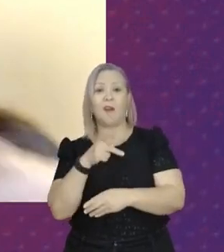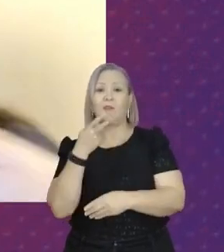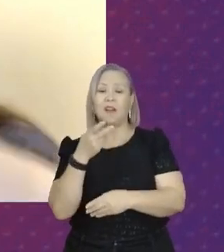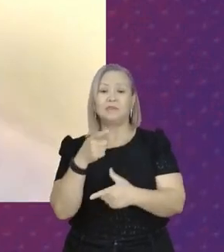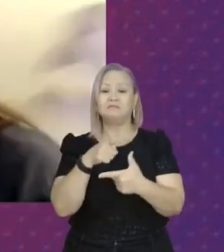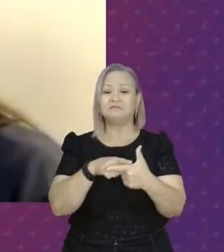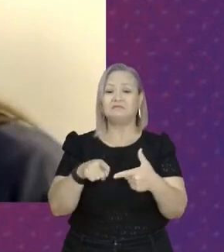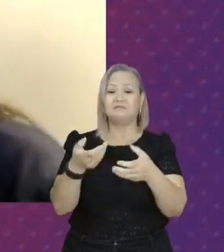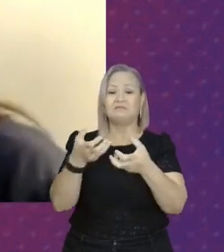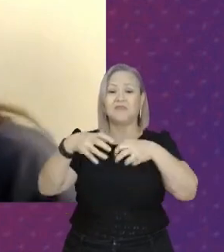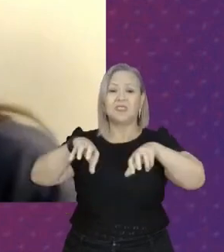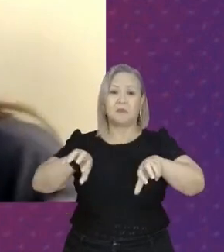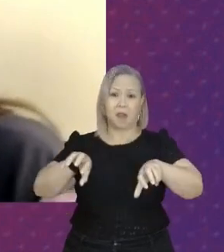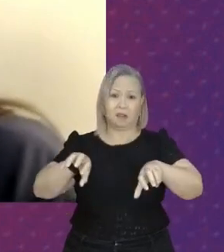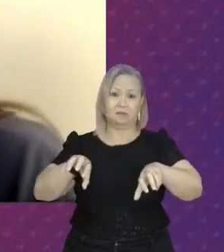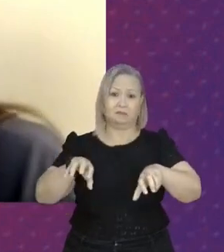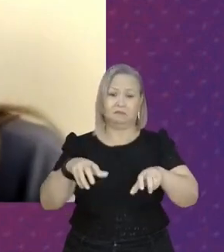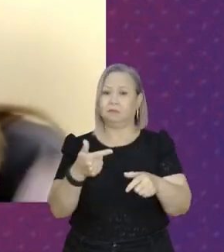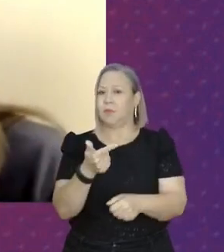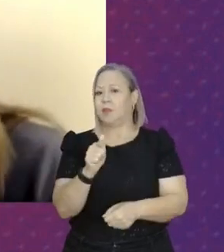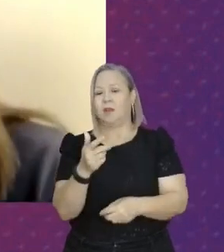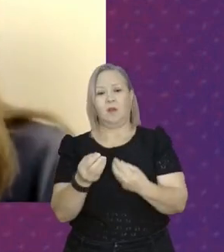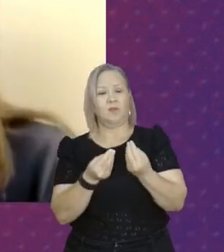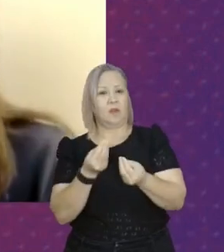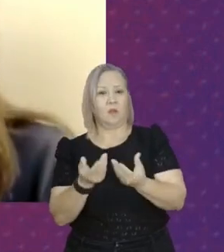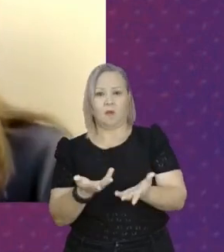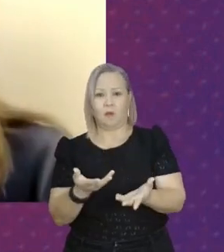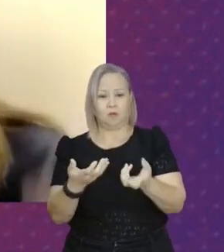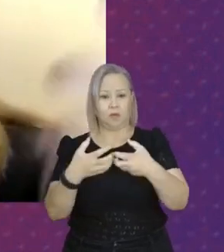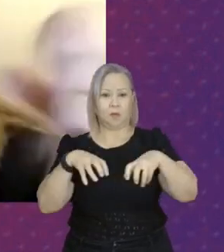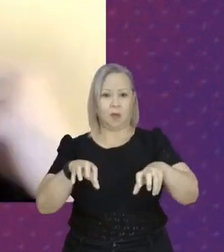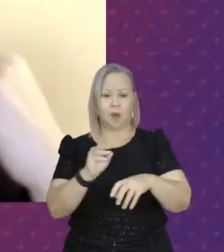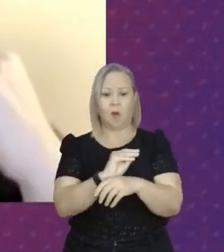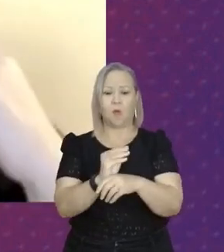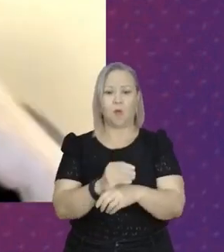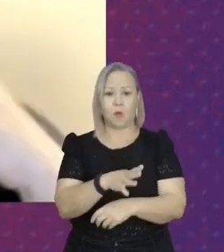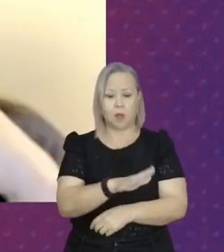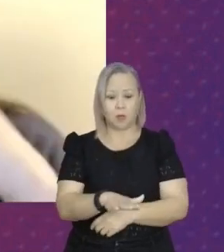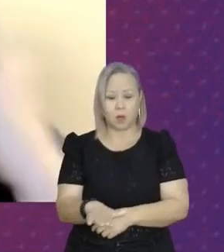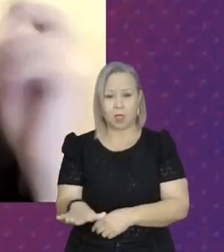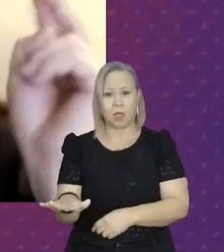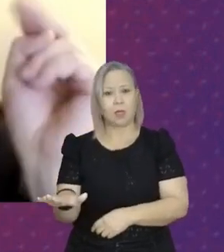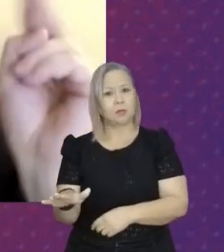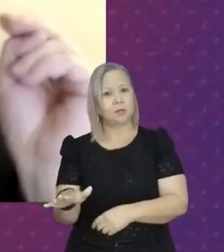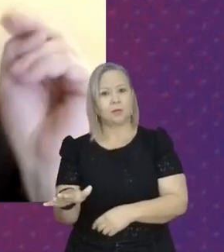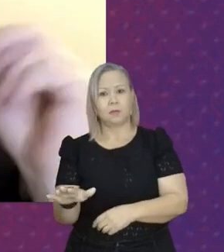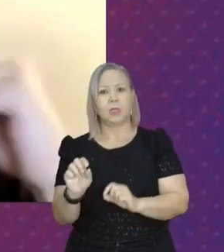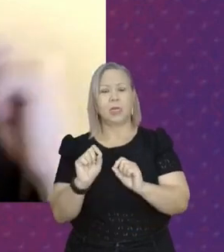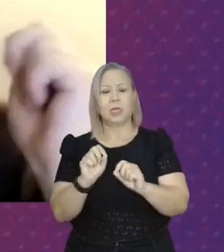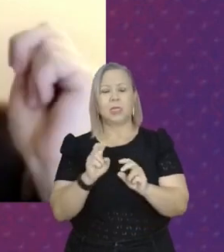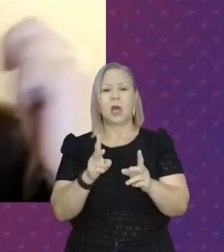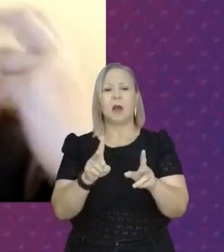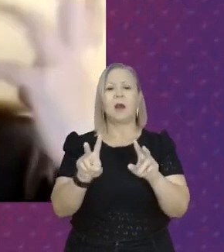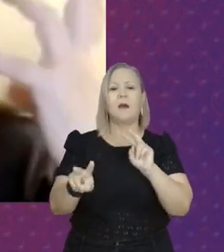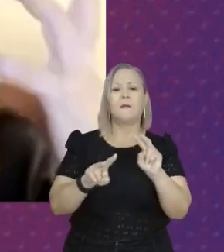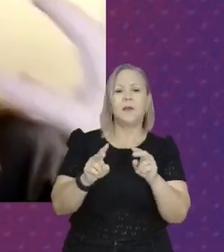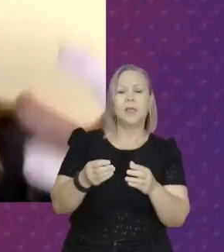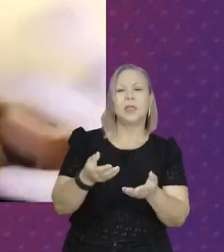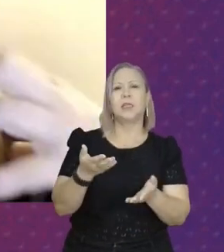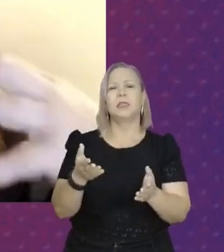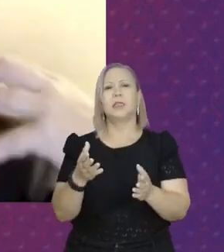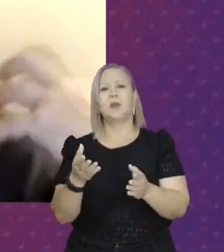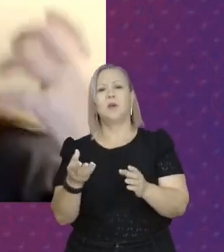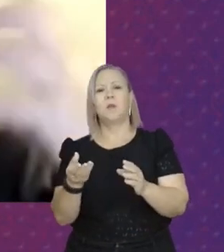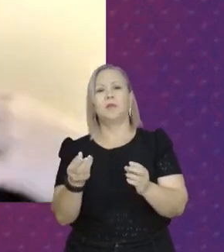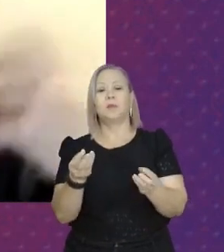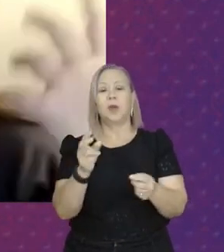quando não tem como você separar. Quando você está cuidando de uma criança, numa coisa mais vista como cuidado direto, trocando